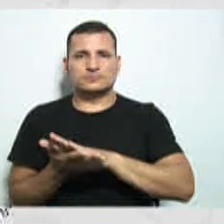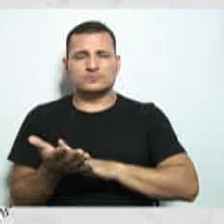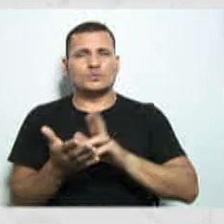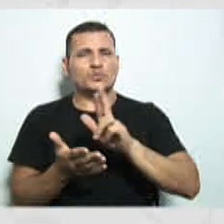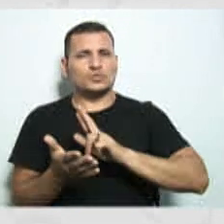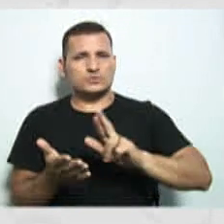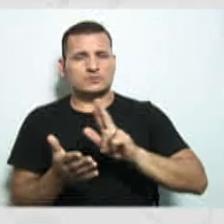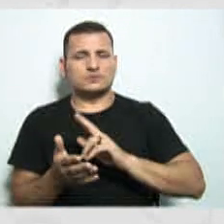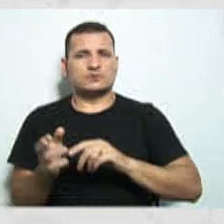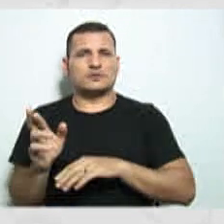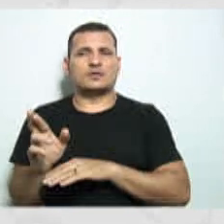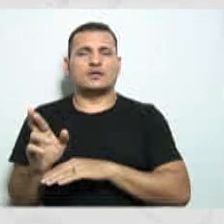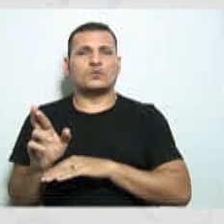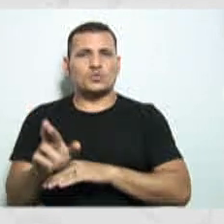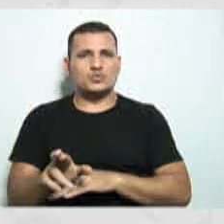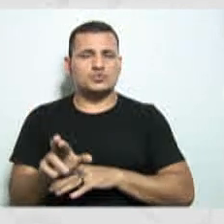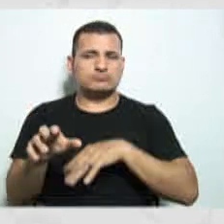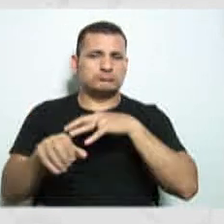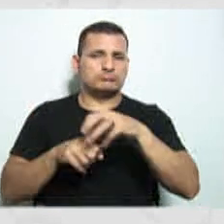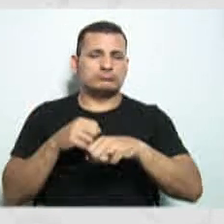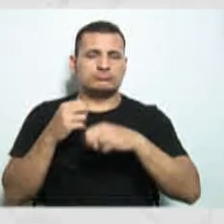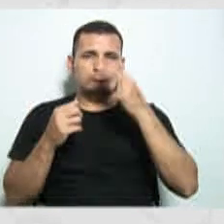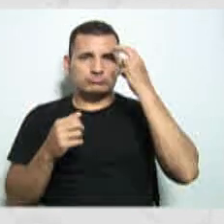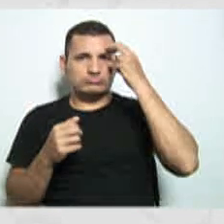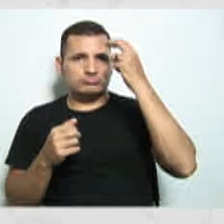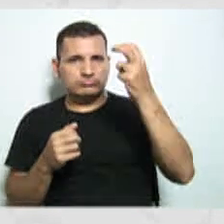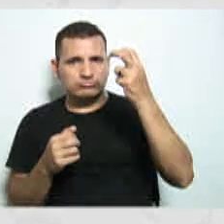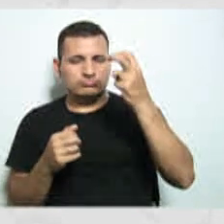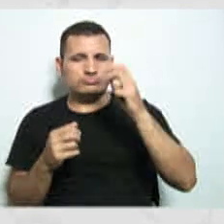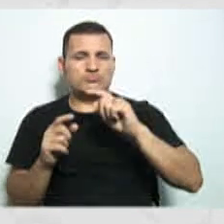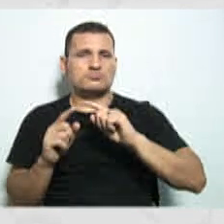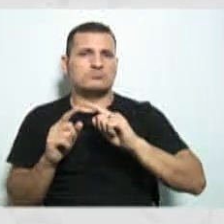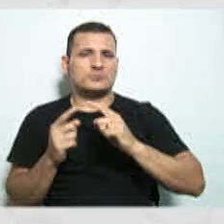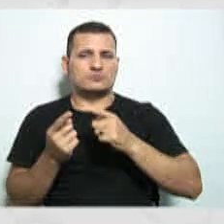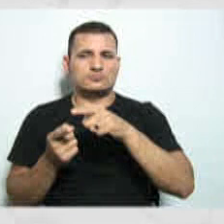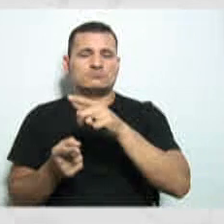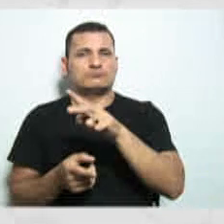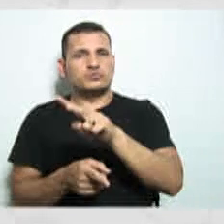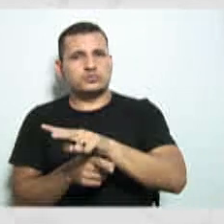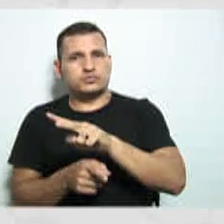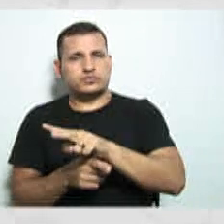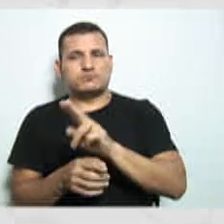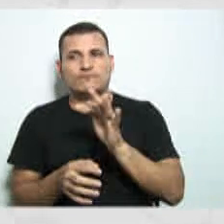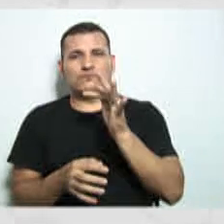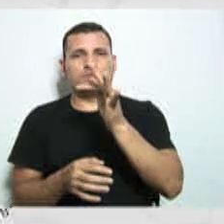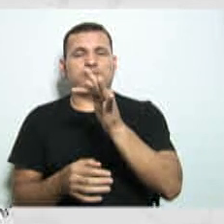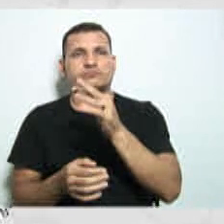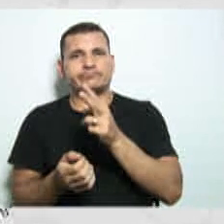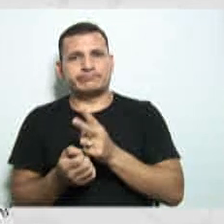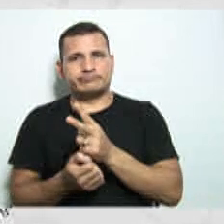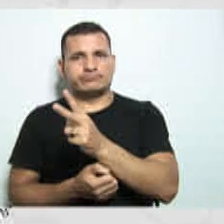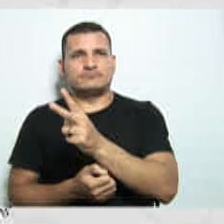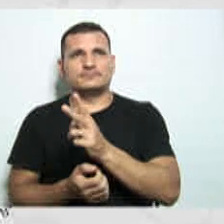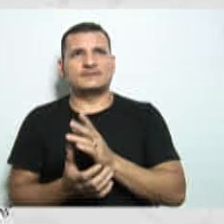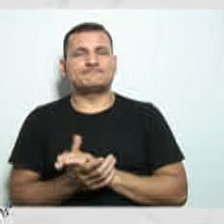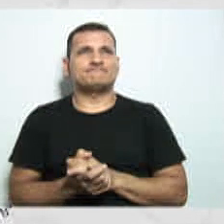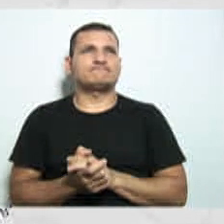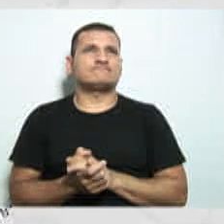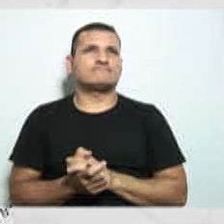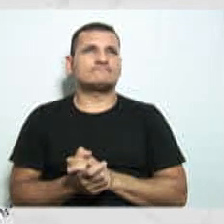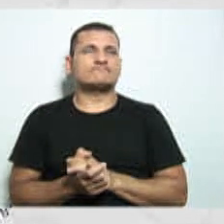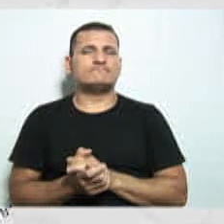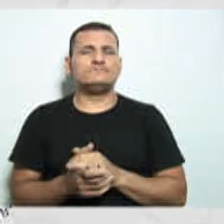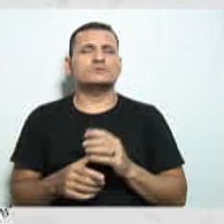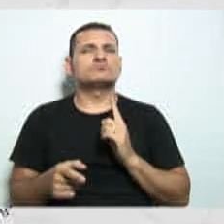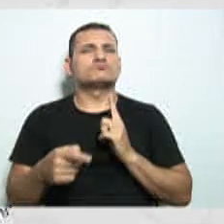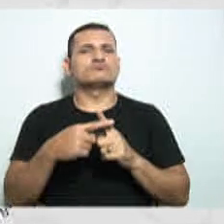recursos naturais de forma inteligente para que eles se mantenham no futuro. O que mais? Quais são os